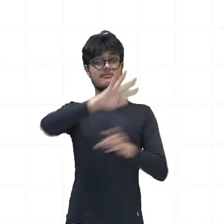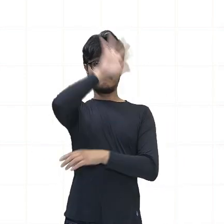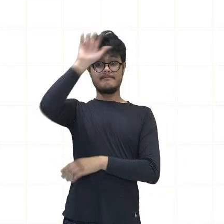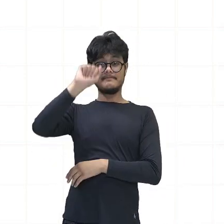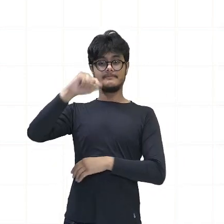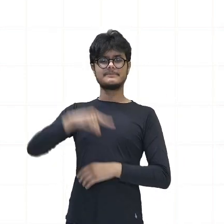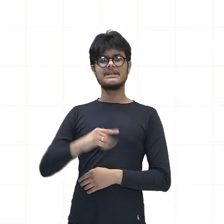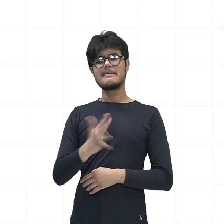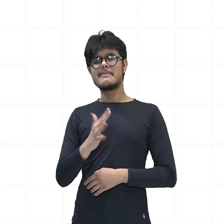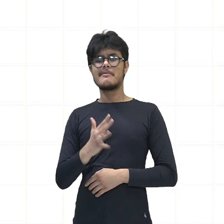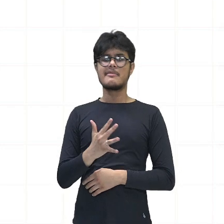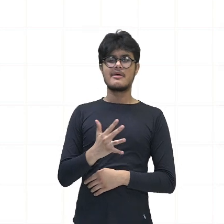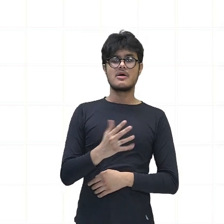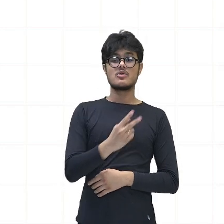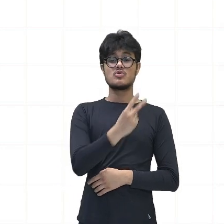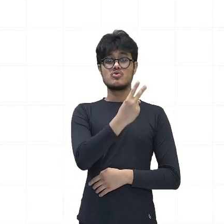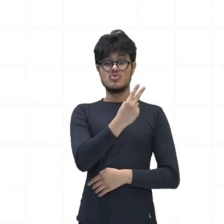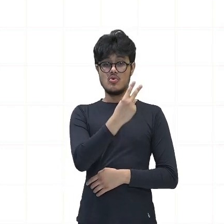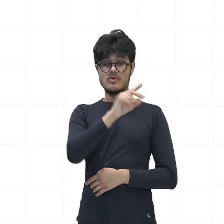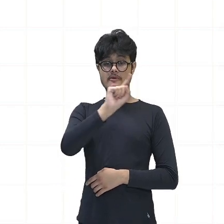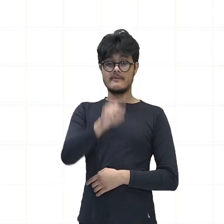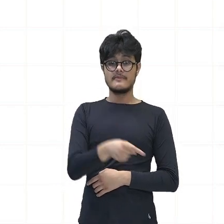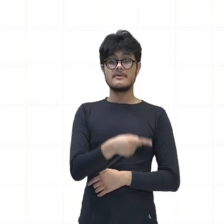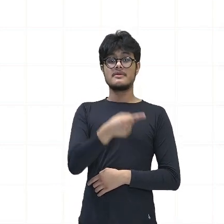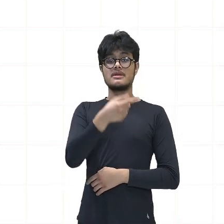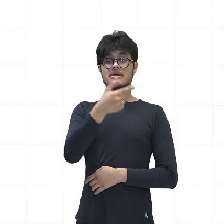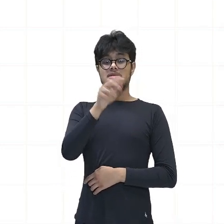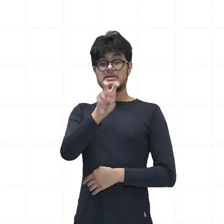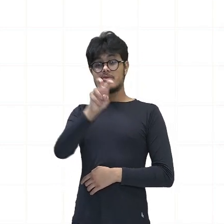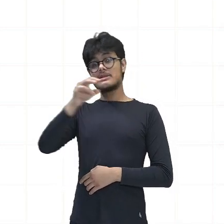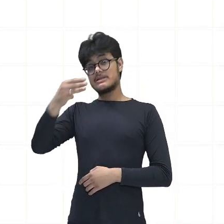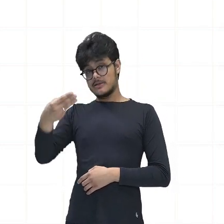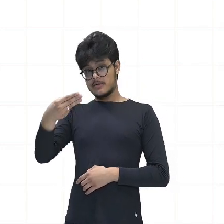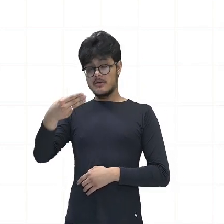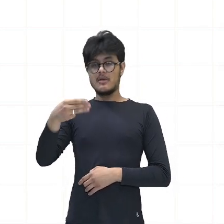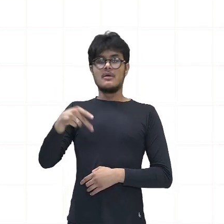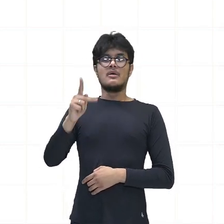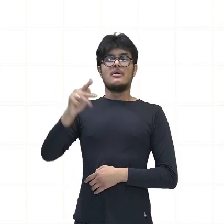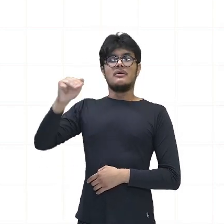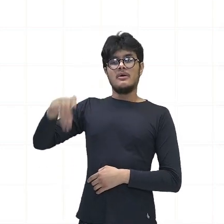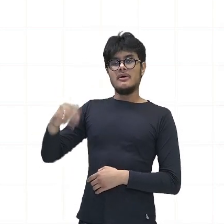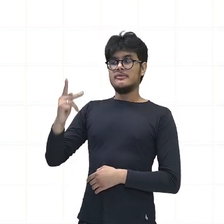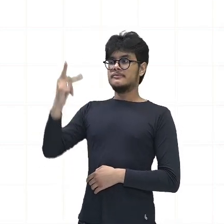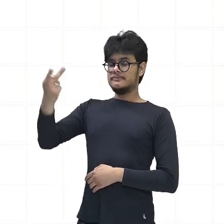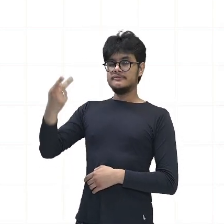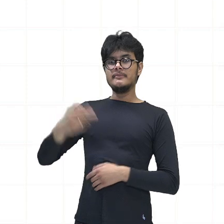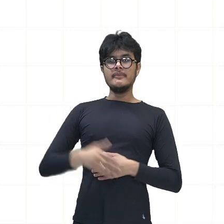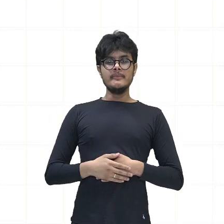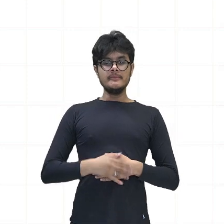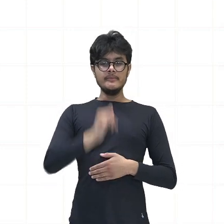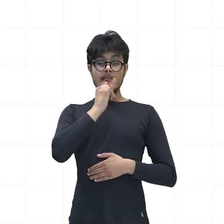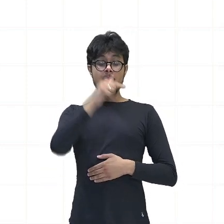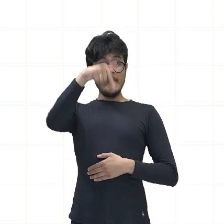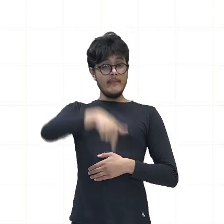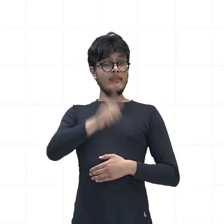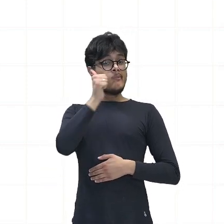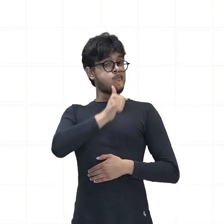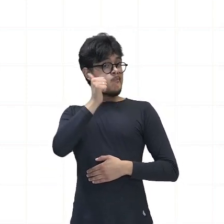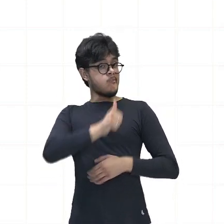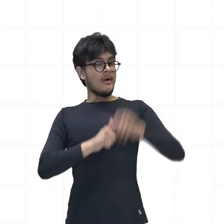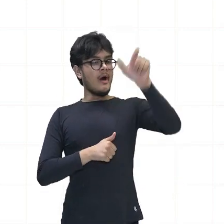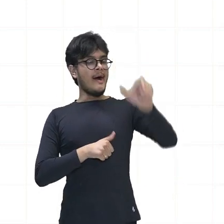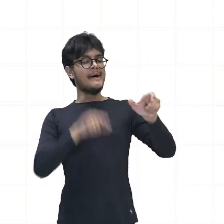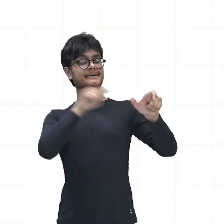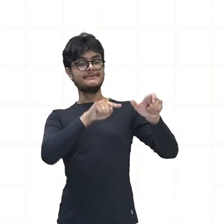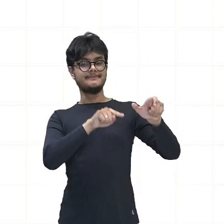média, 2,53 habitantes por quilômetros quadrados. Em relação ao sexo, a população feminina no